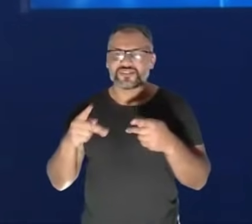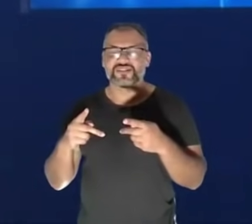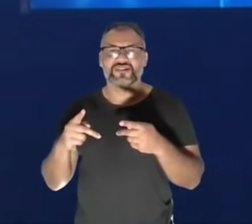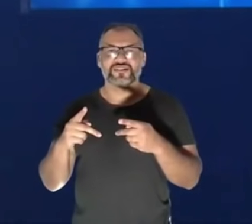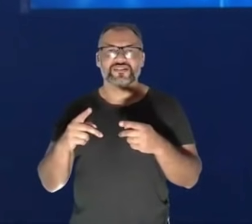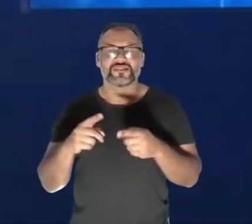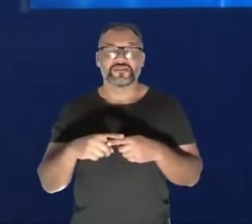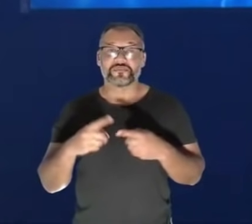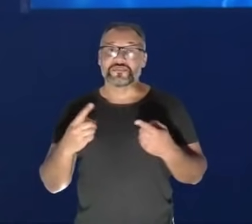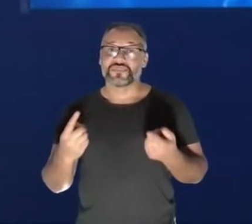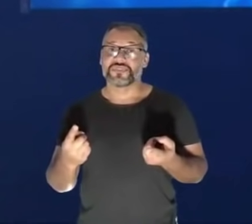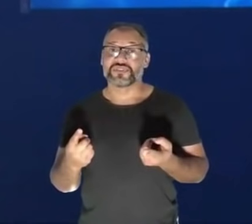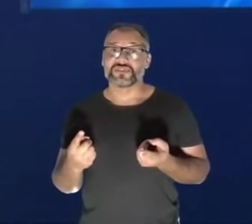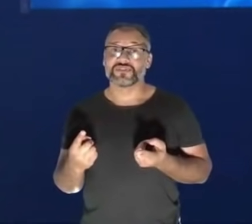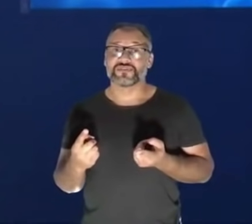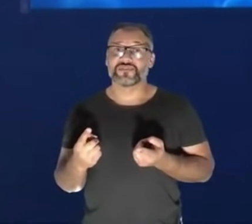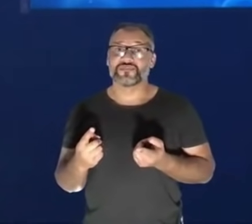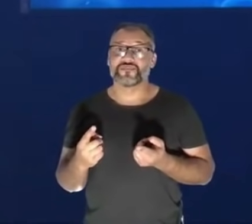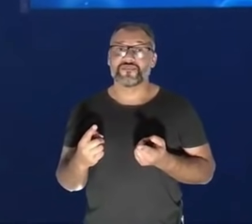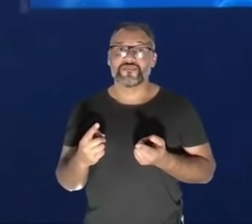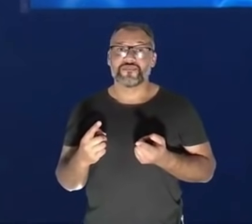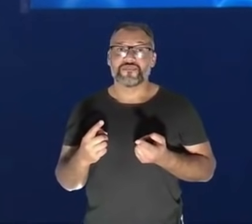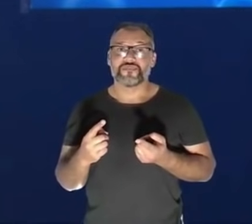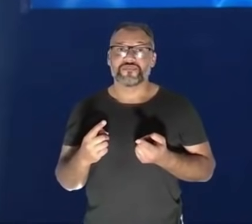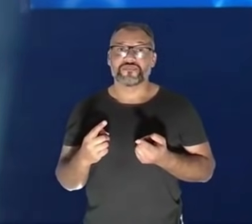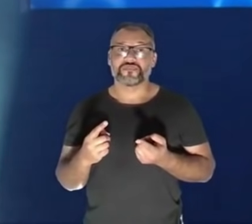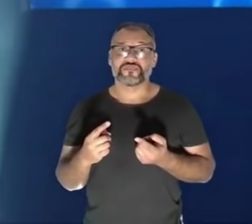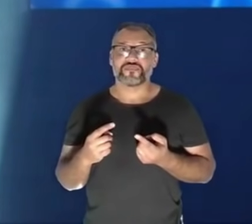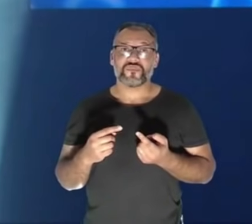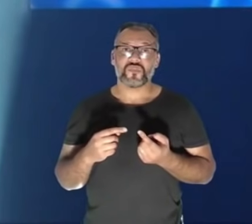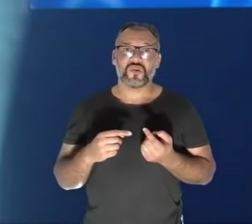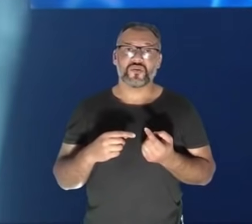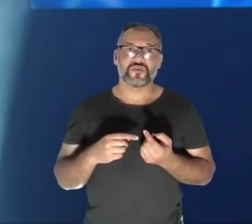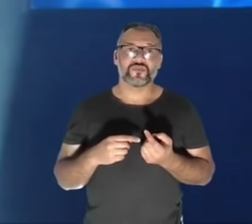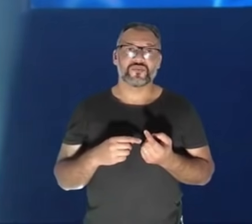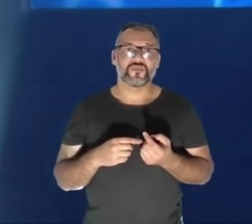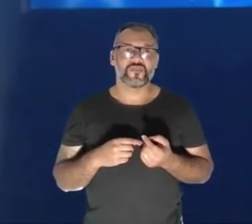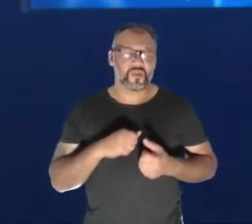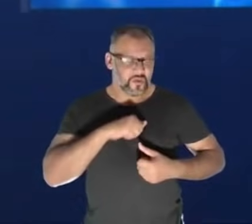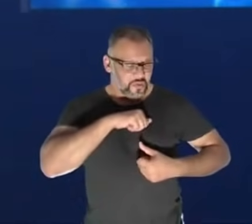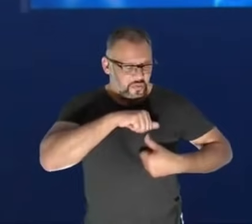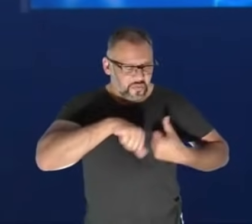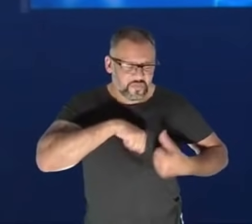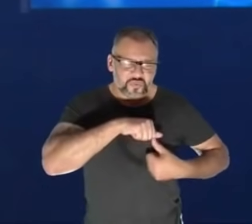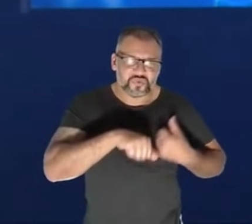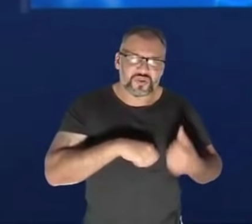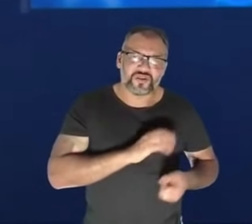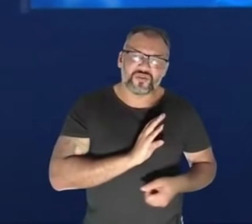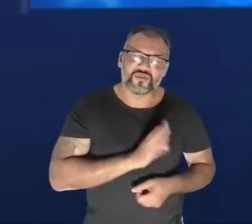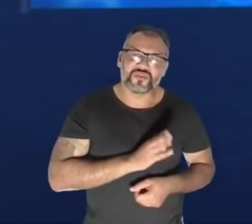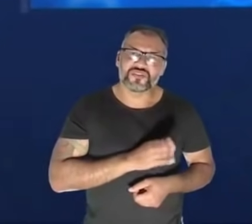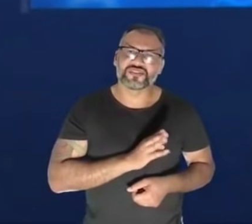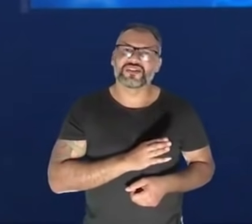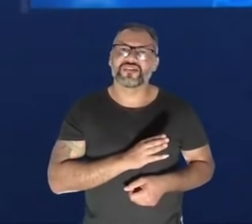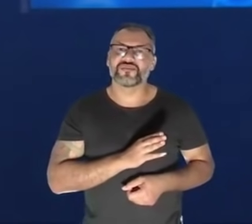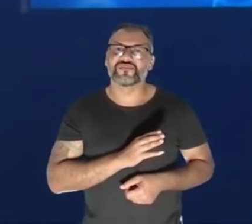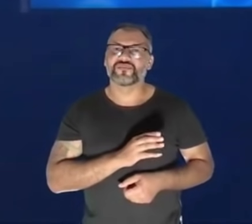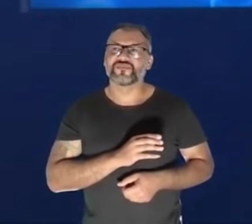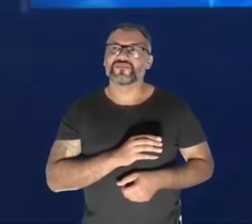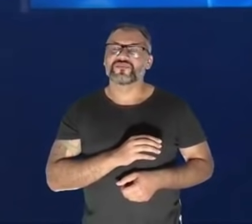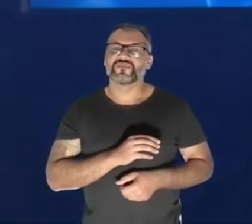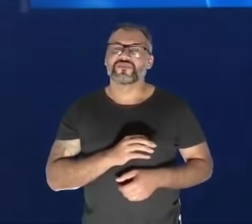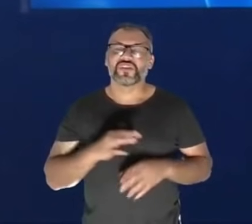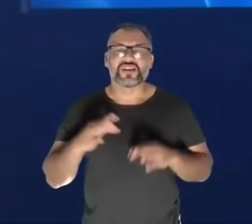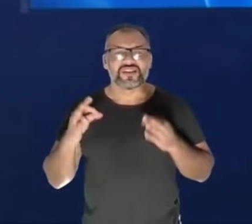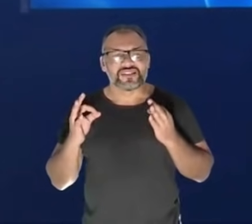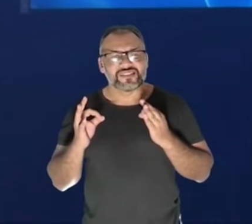arrebatou o coração o que nos faz ter certeza que estamos no caminho certo não é o